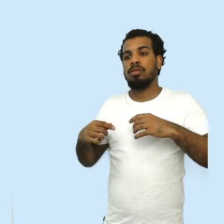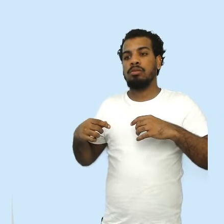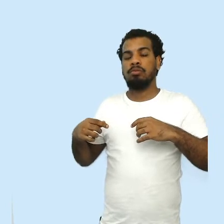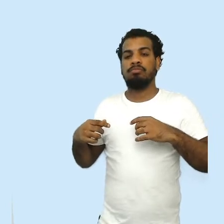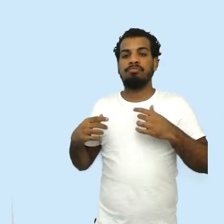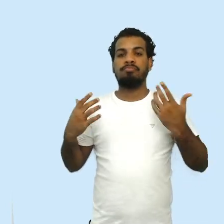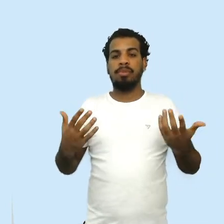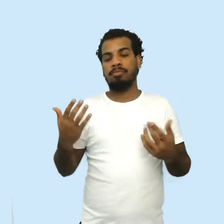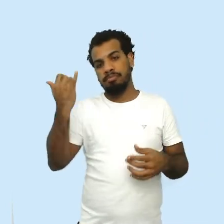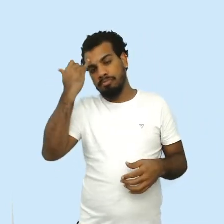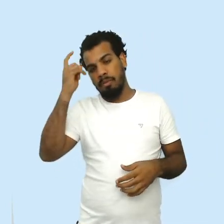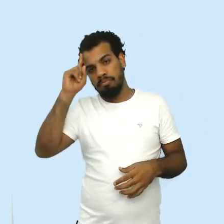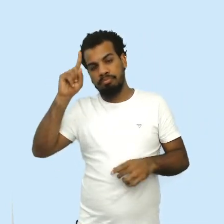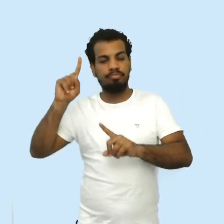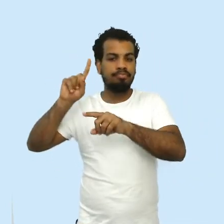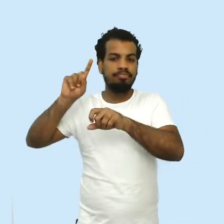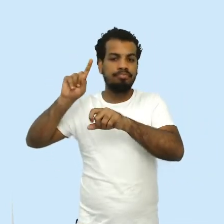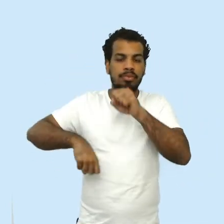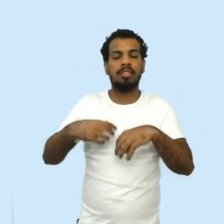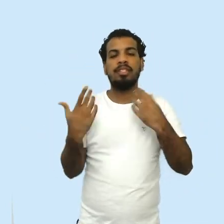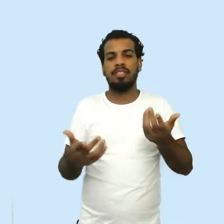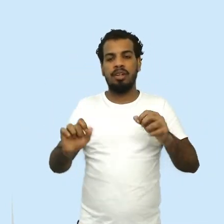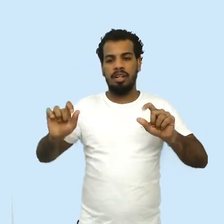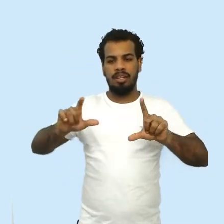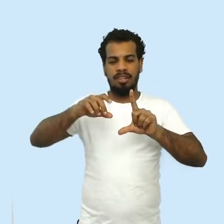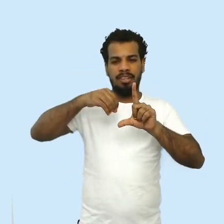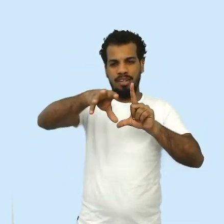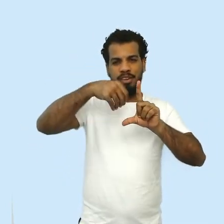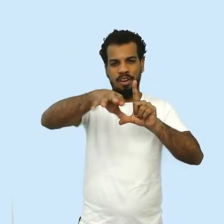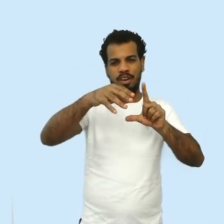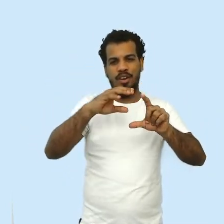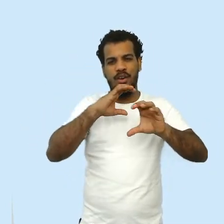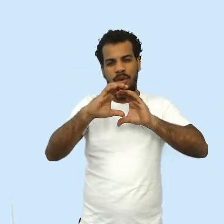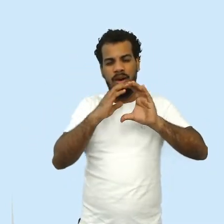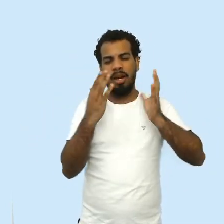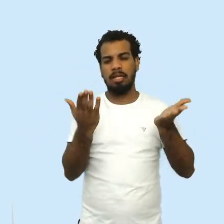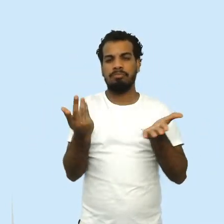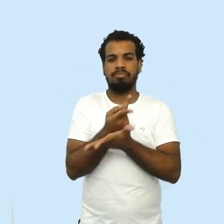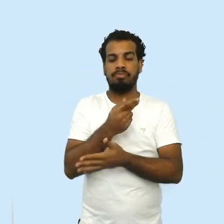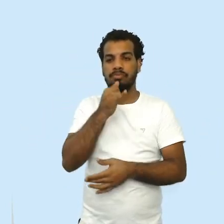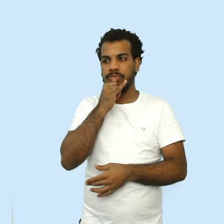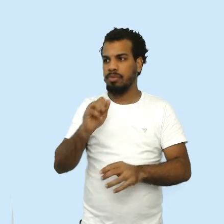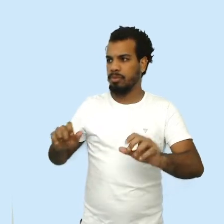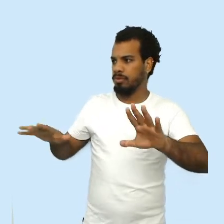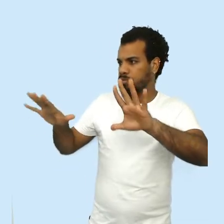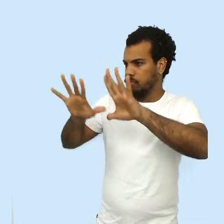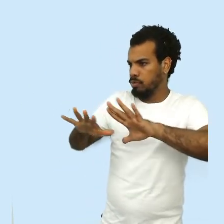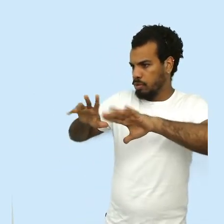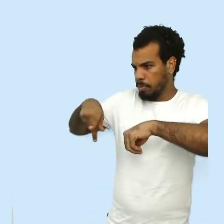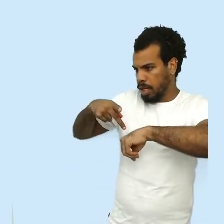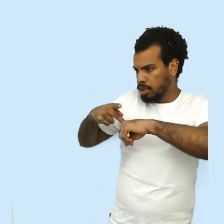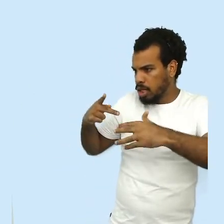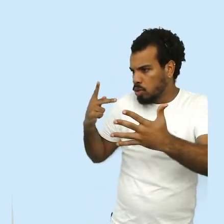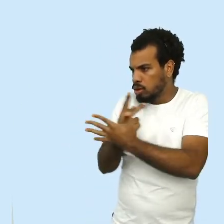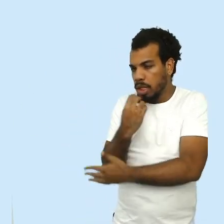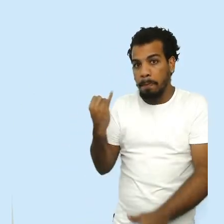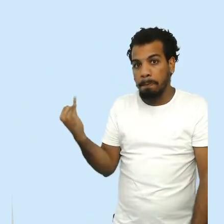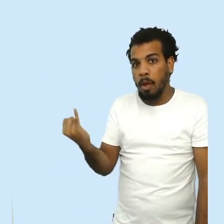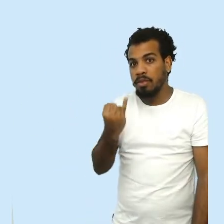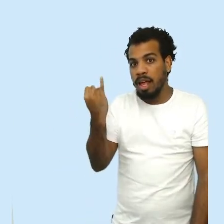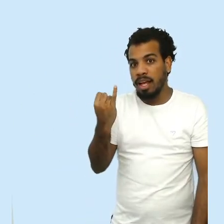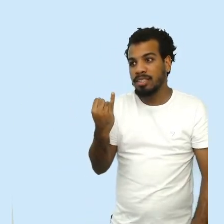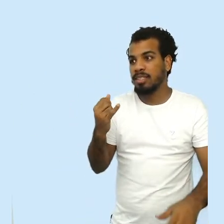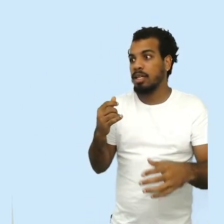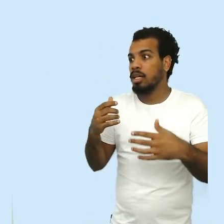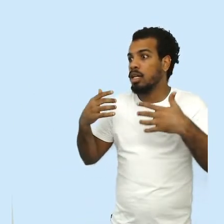uma outra coisa que os meios de comunicação estão fazendo. Então, enquanto está acontecendo uma coisa muito importante do país, para desviar